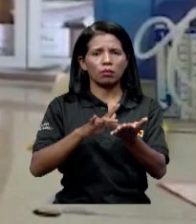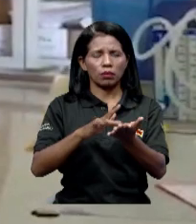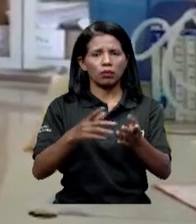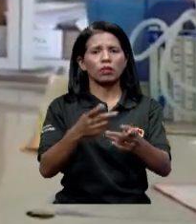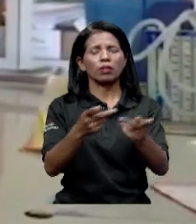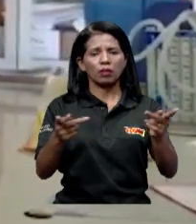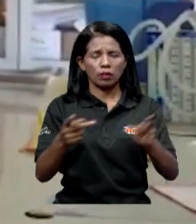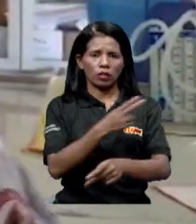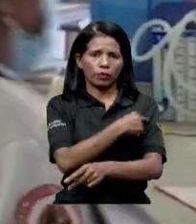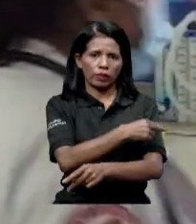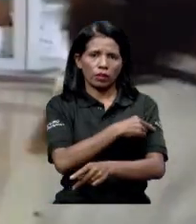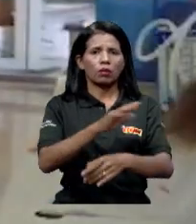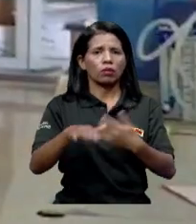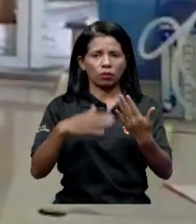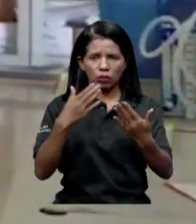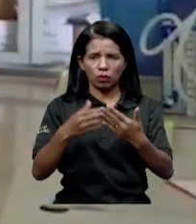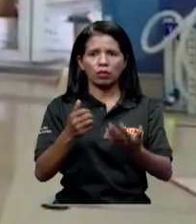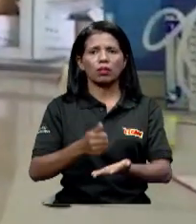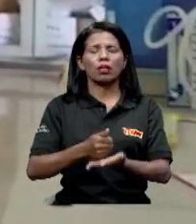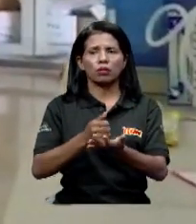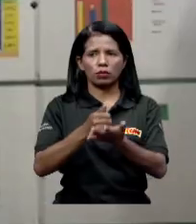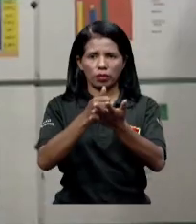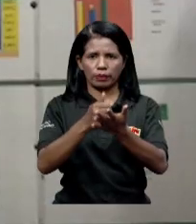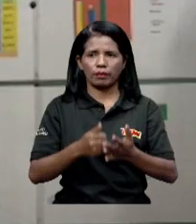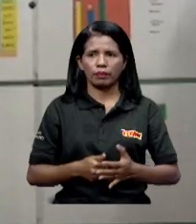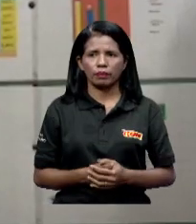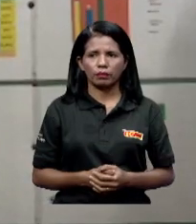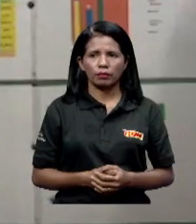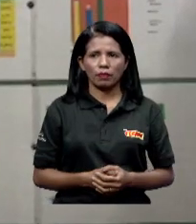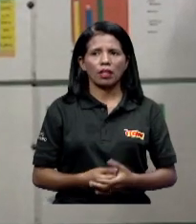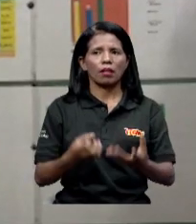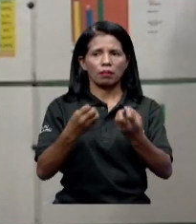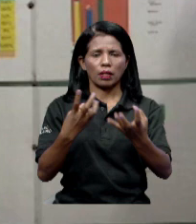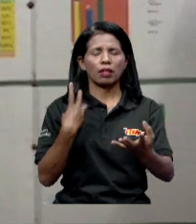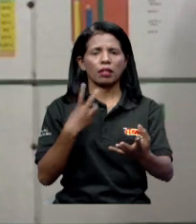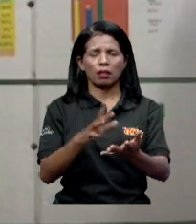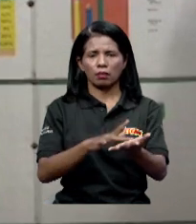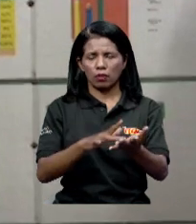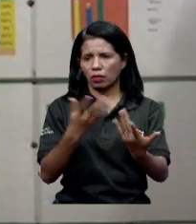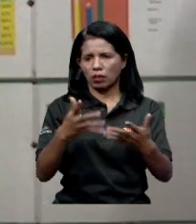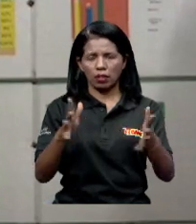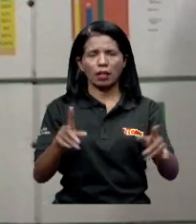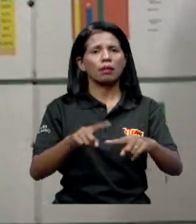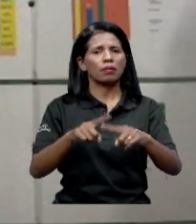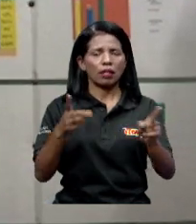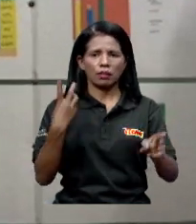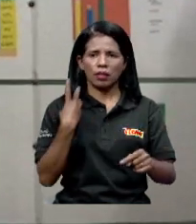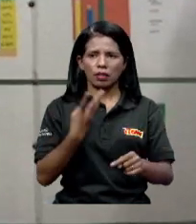saúde no posto saúde Xiran, ou de apoio ba malu. Na vez logo que irá querer se mas bem está